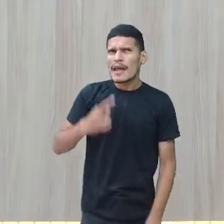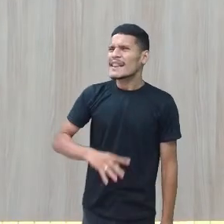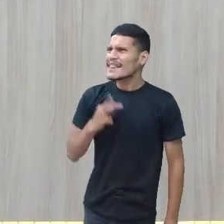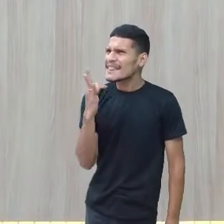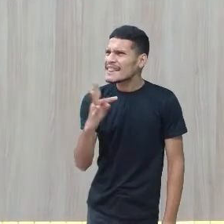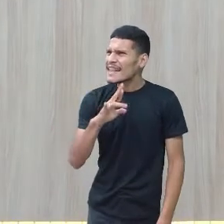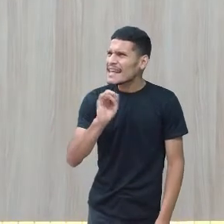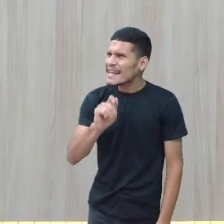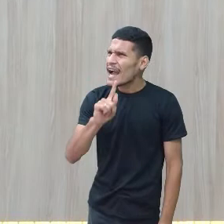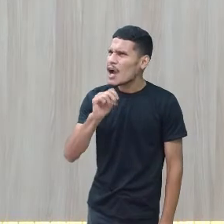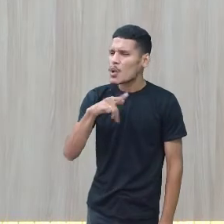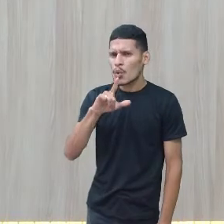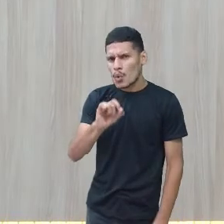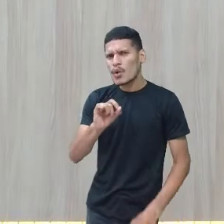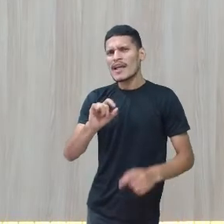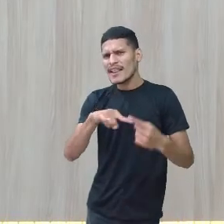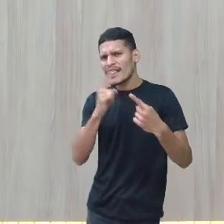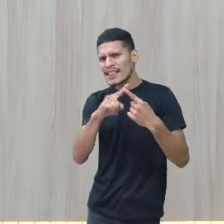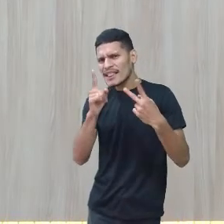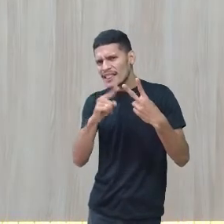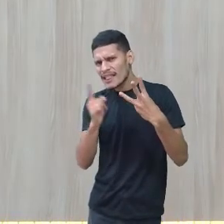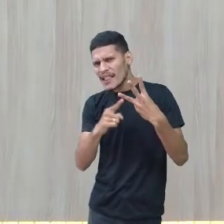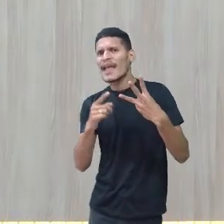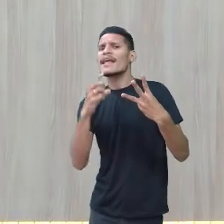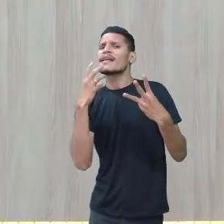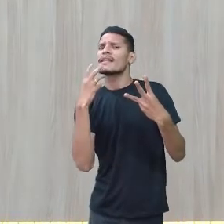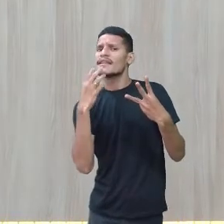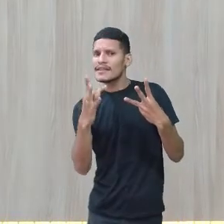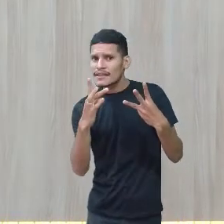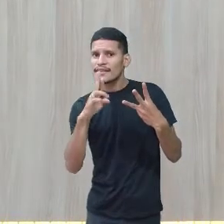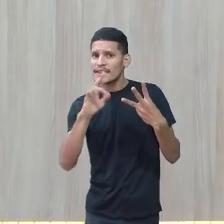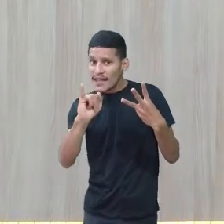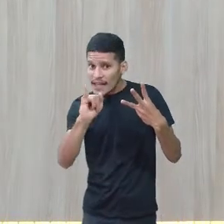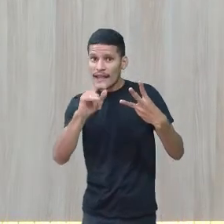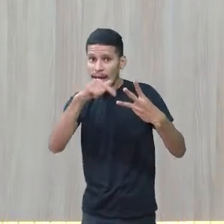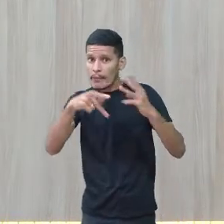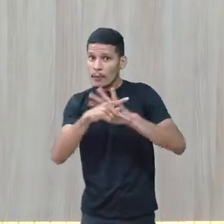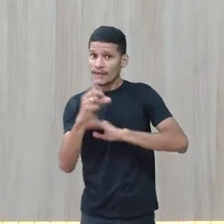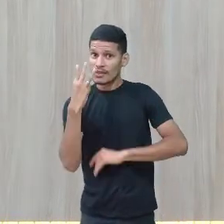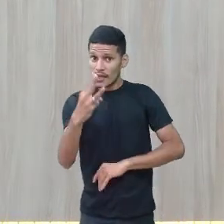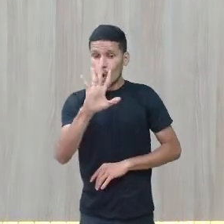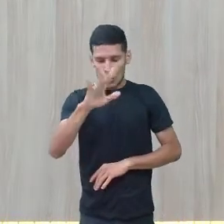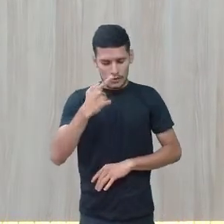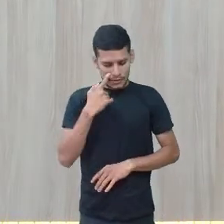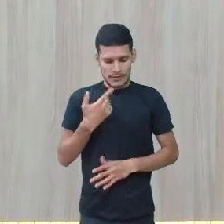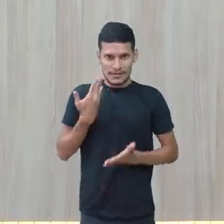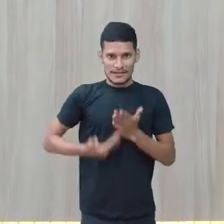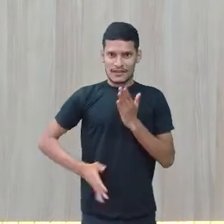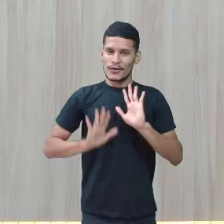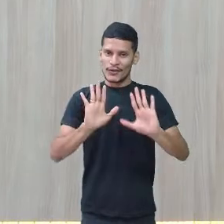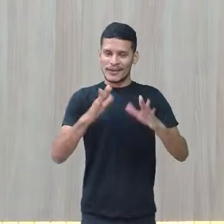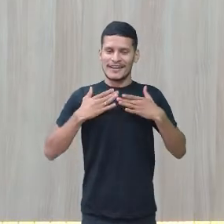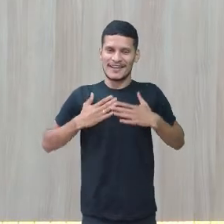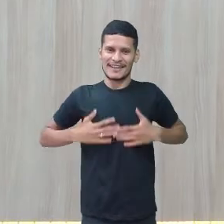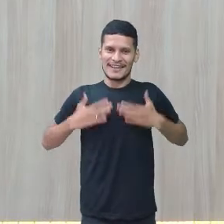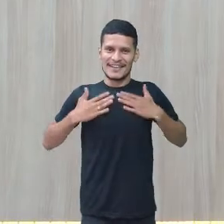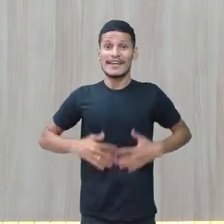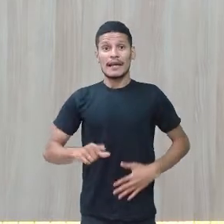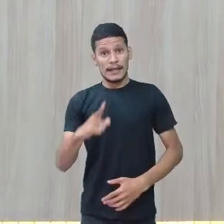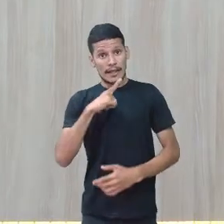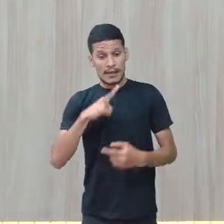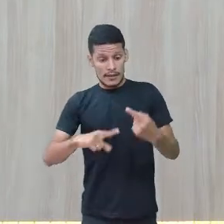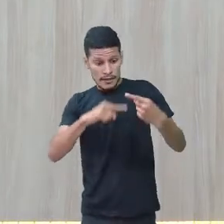Tri significa 3. Nesse caso, a gente vai ter 3... Ui, quase que caí aqui. 3 elementos de cada, tá